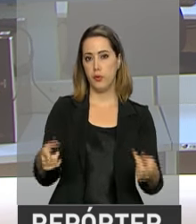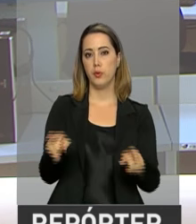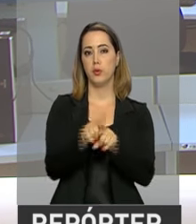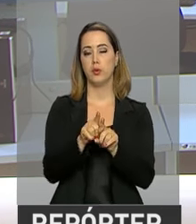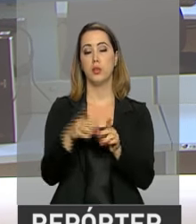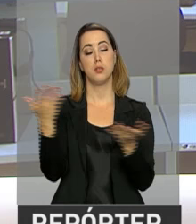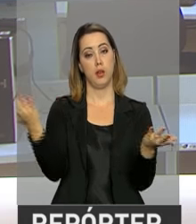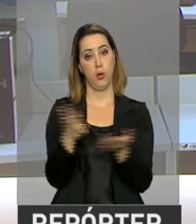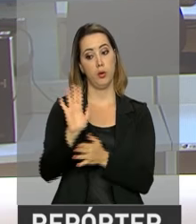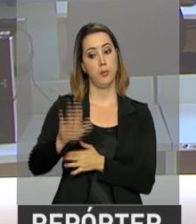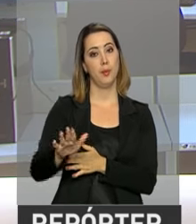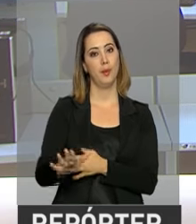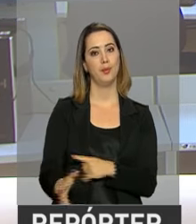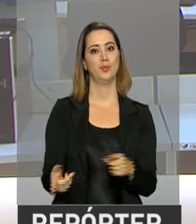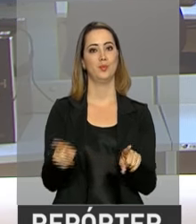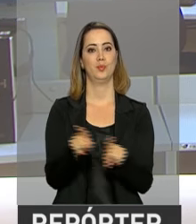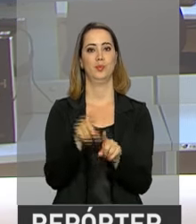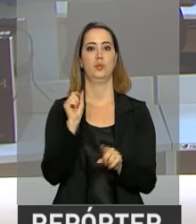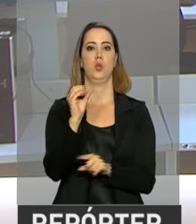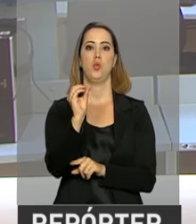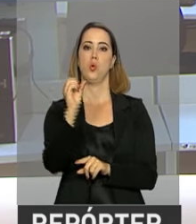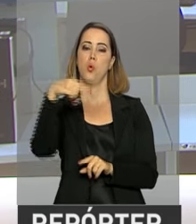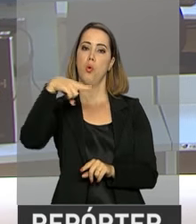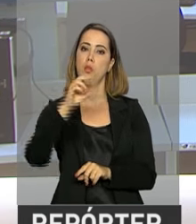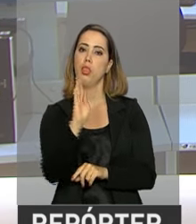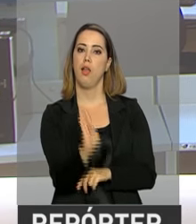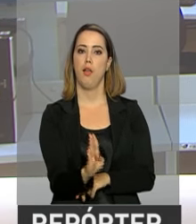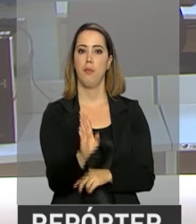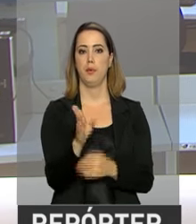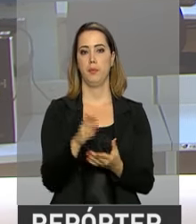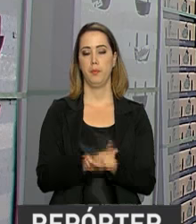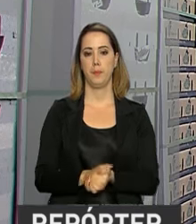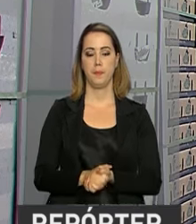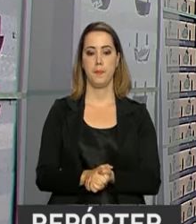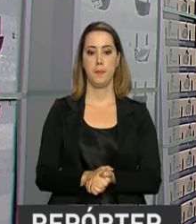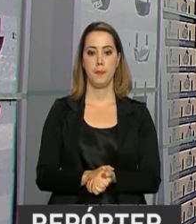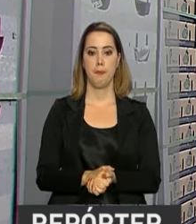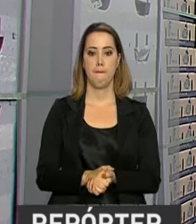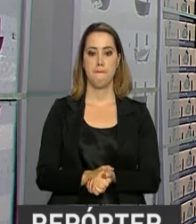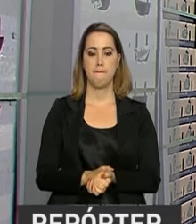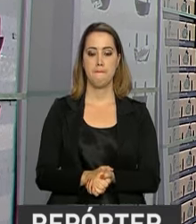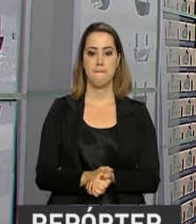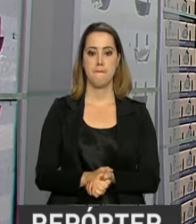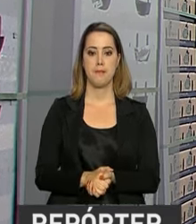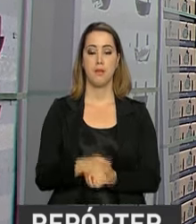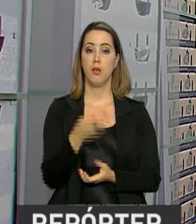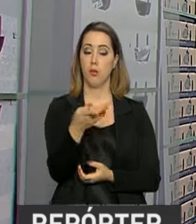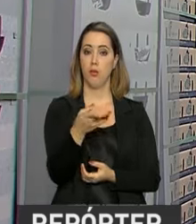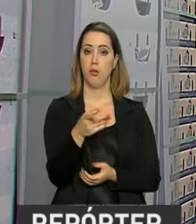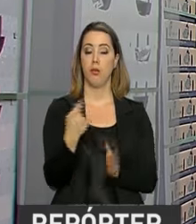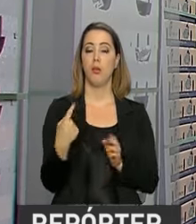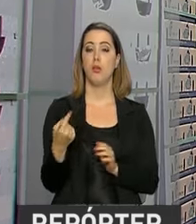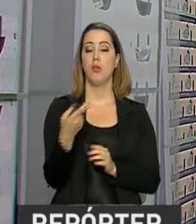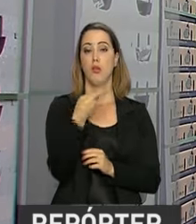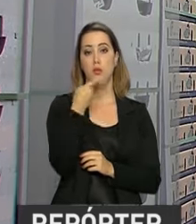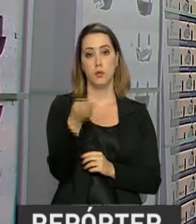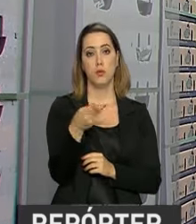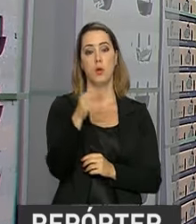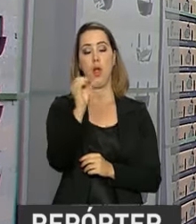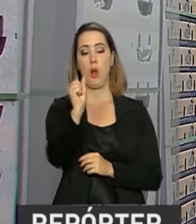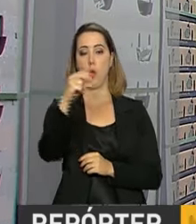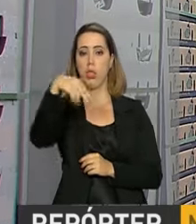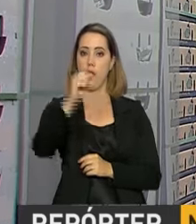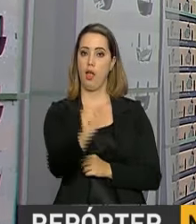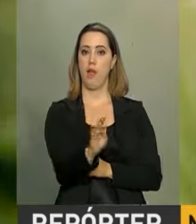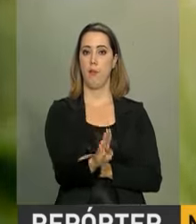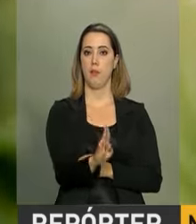levantamento da Conab a companhia Nacional de abastecimento de acordo com a Conab tiveram queda nas principais